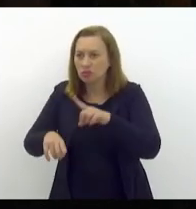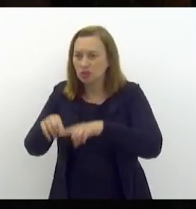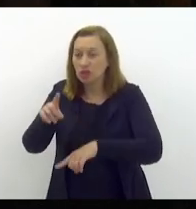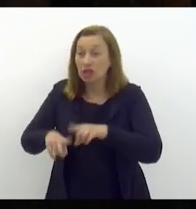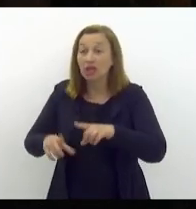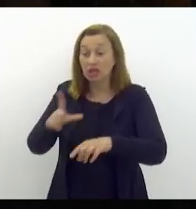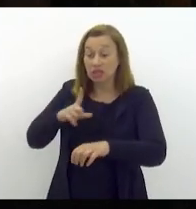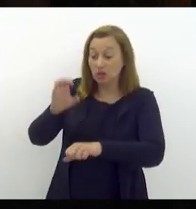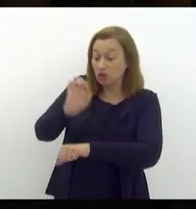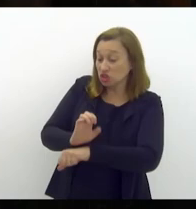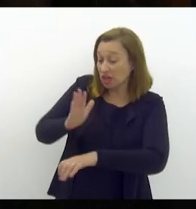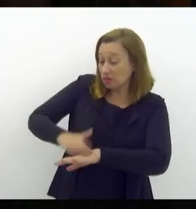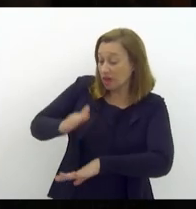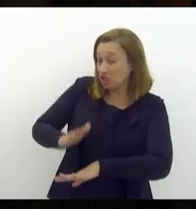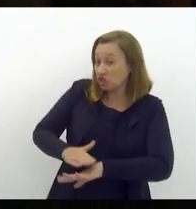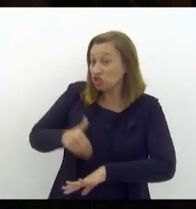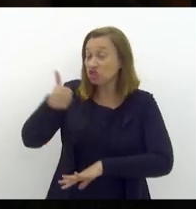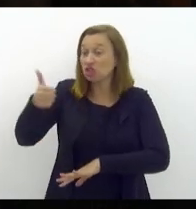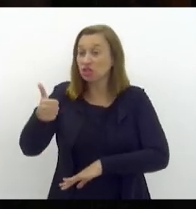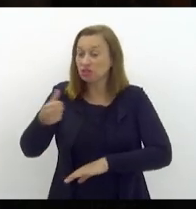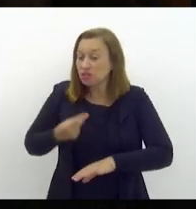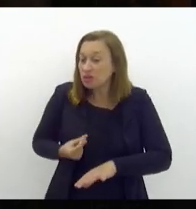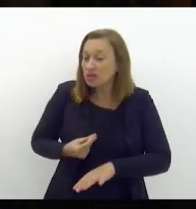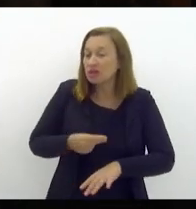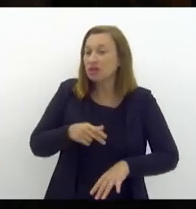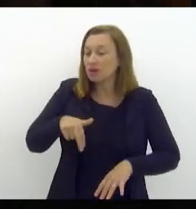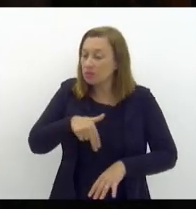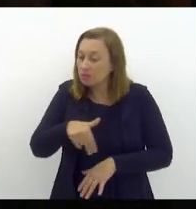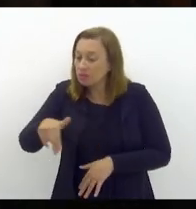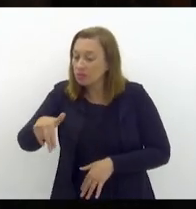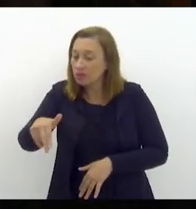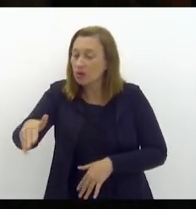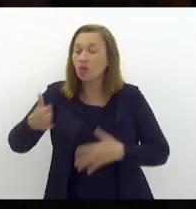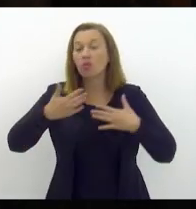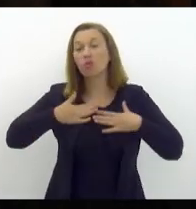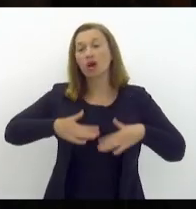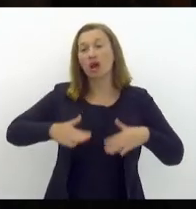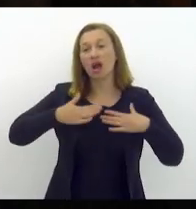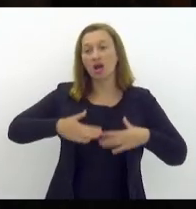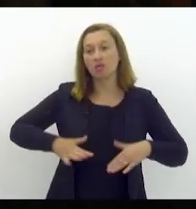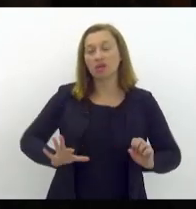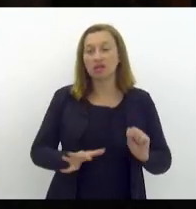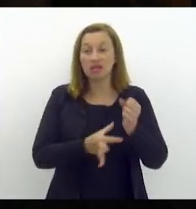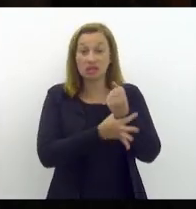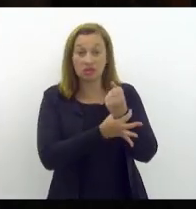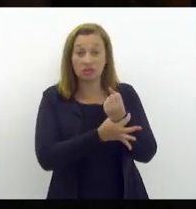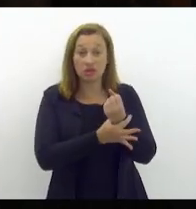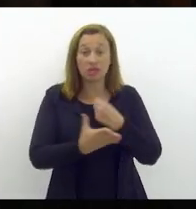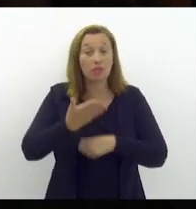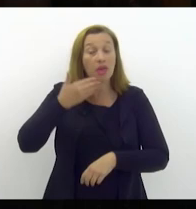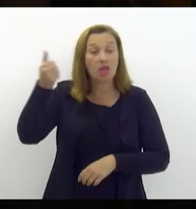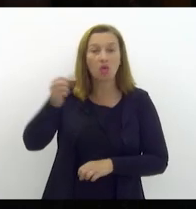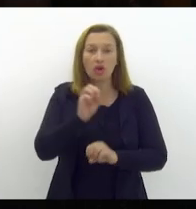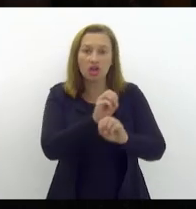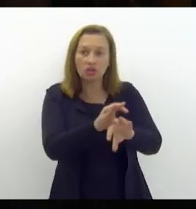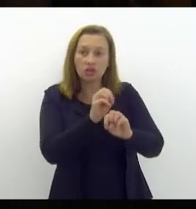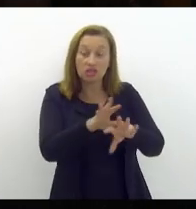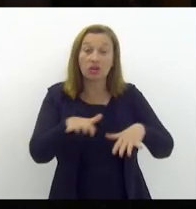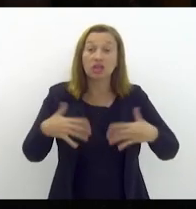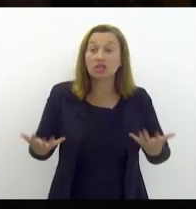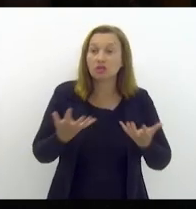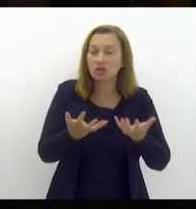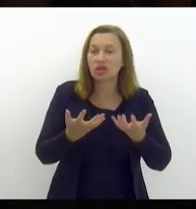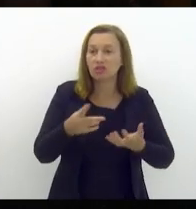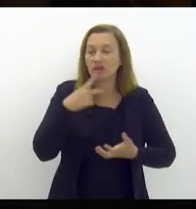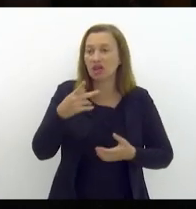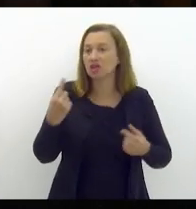gente possa sair na rua com tranquilidade? A maior ferramenta que auxilia a segurança pública se chama educação. Então, quero dizer que eu